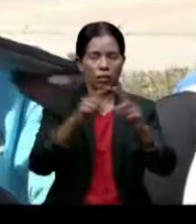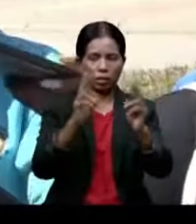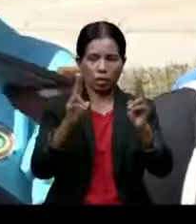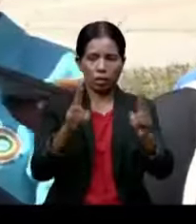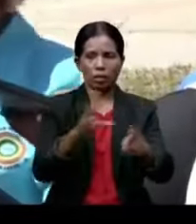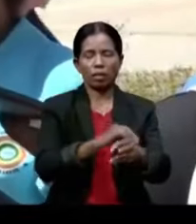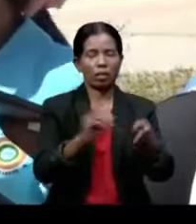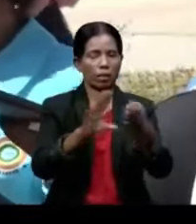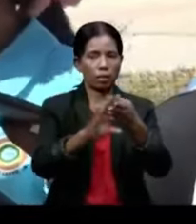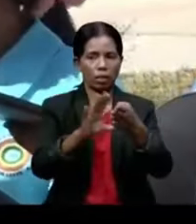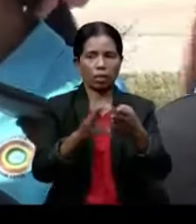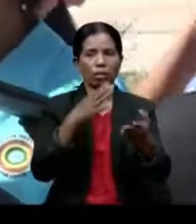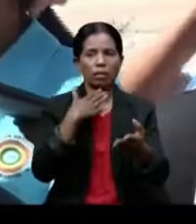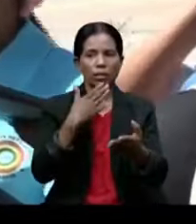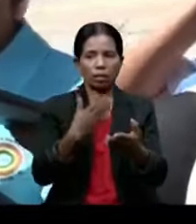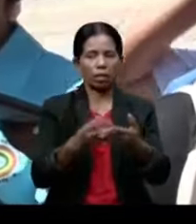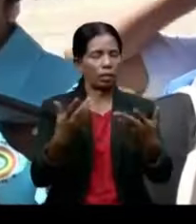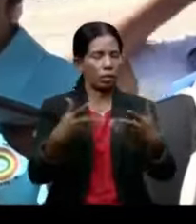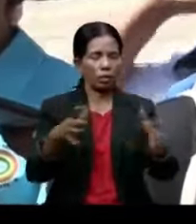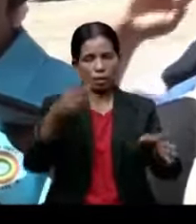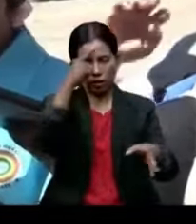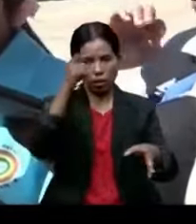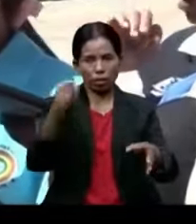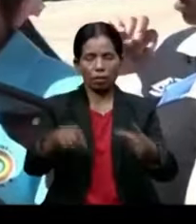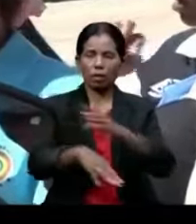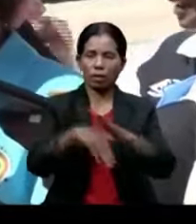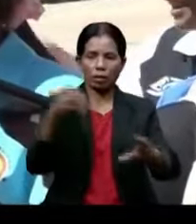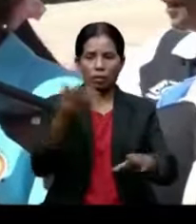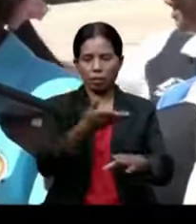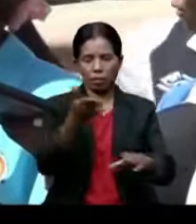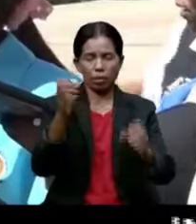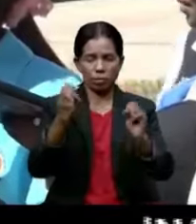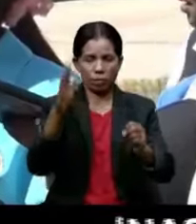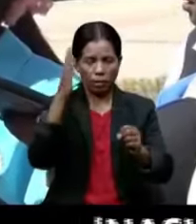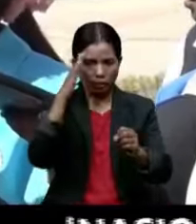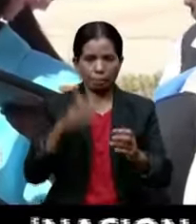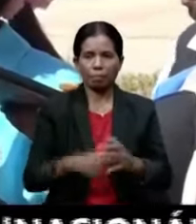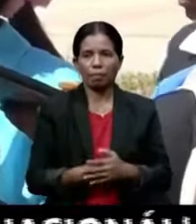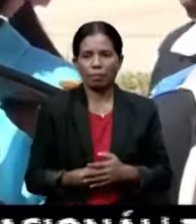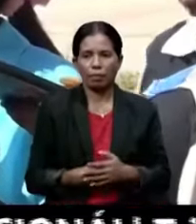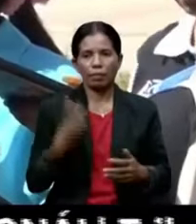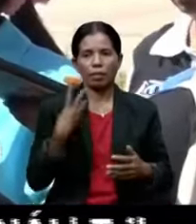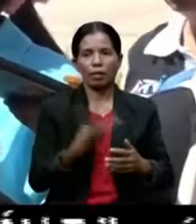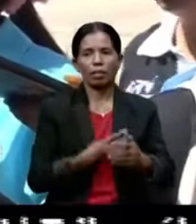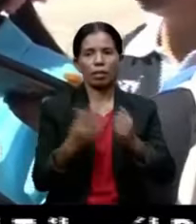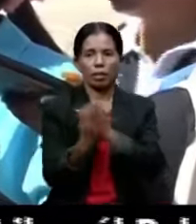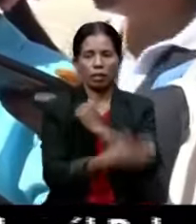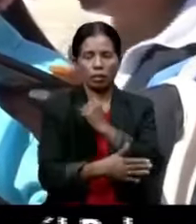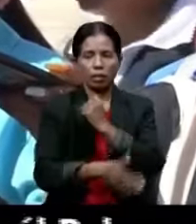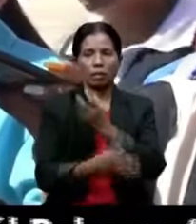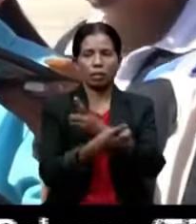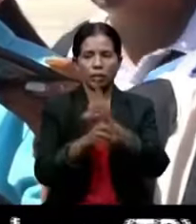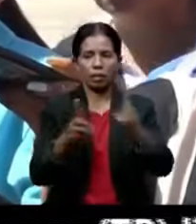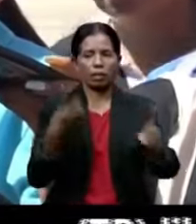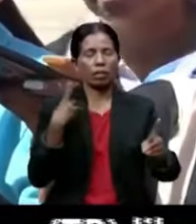pedido formal né, via diplomático nela e a também nem tem que sair e tá bom beleza mania e tá nem país democrática e tem